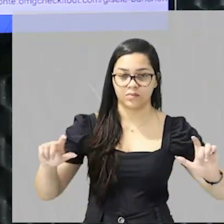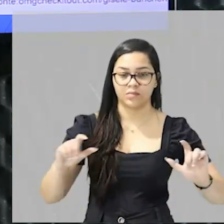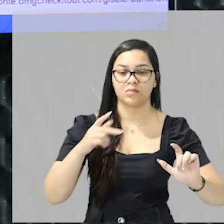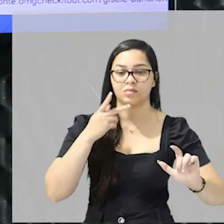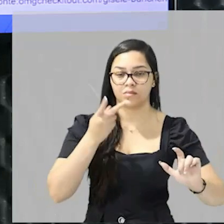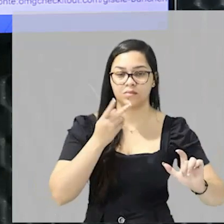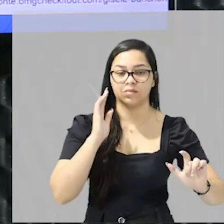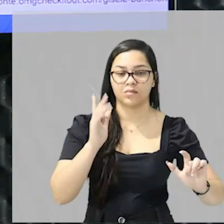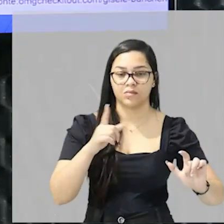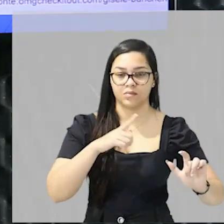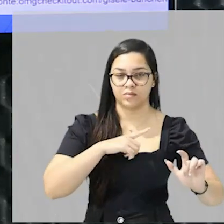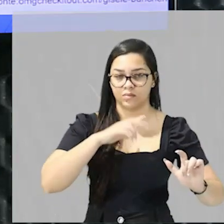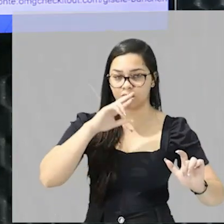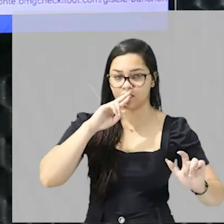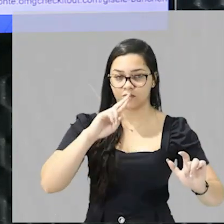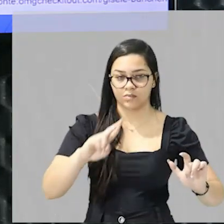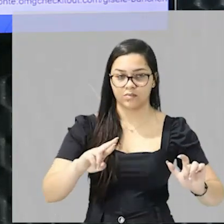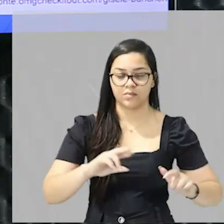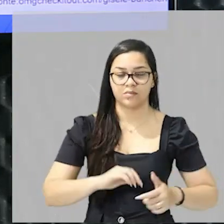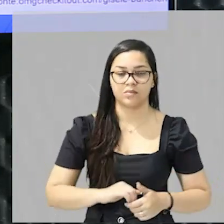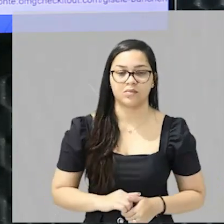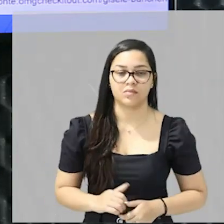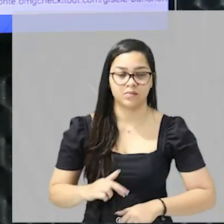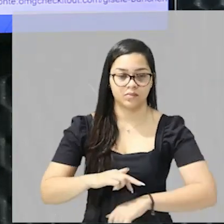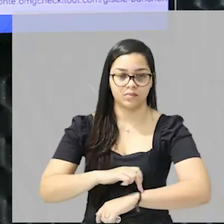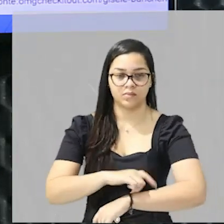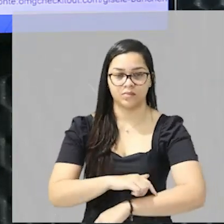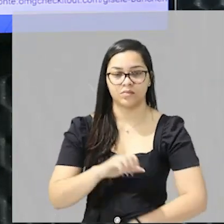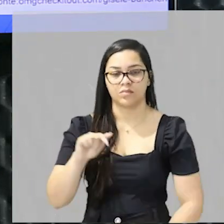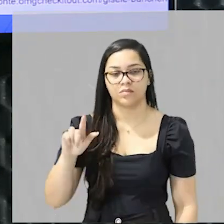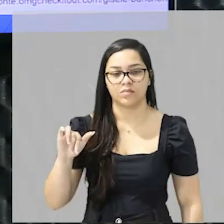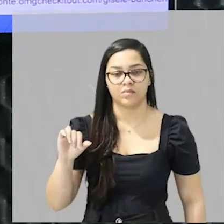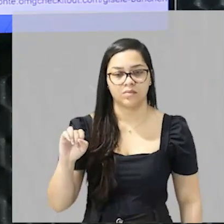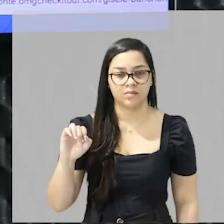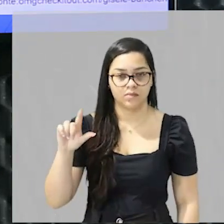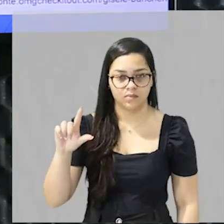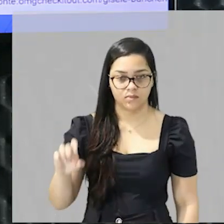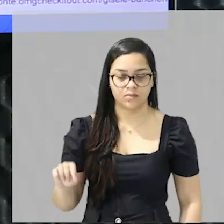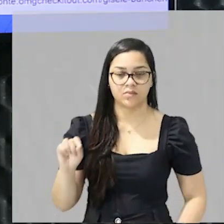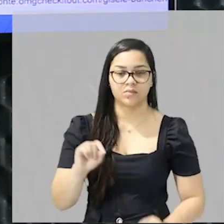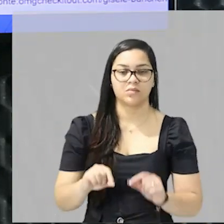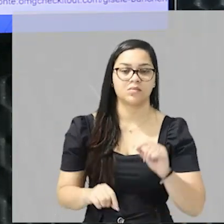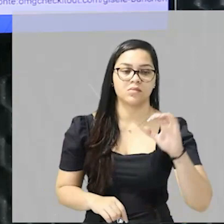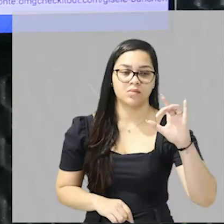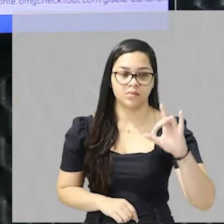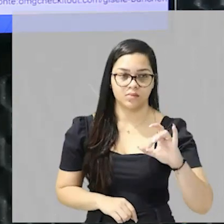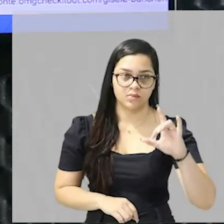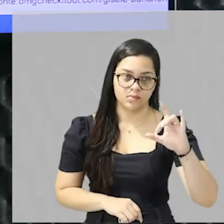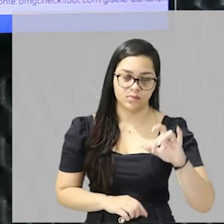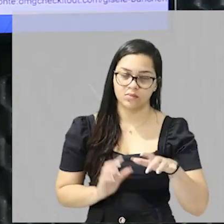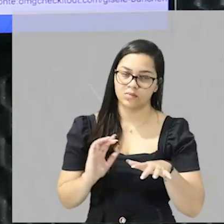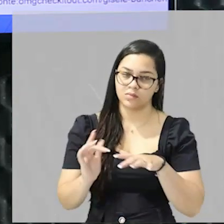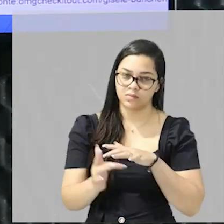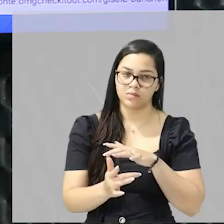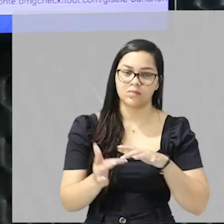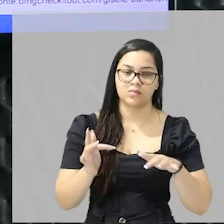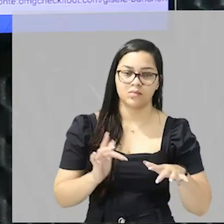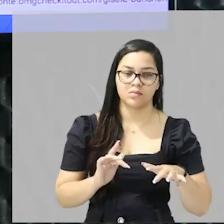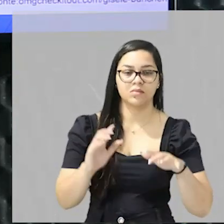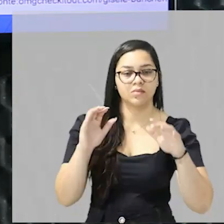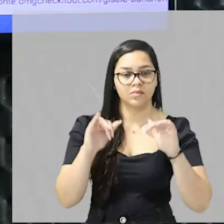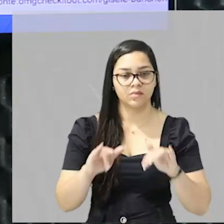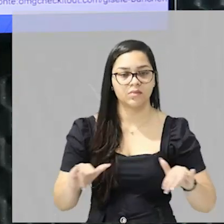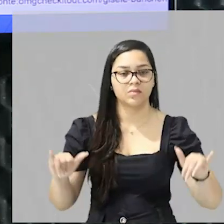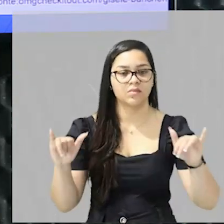te dá a resposta. A supermodelo Gisele Bündchen foi para o Instagram, uma rede social, na